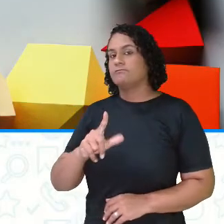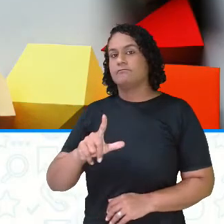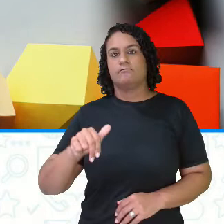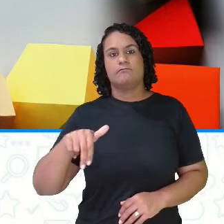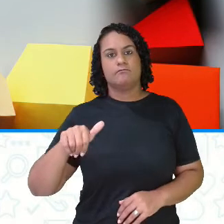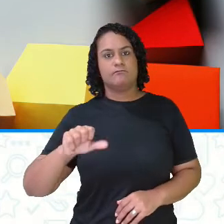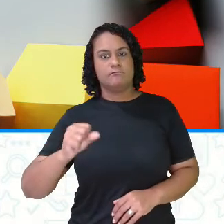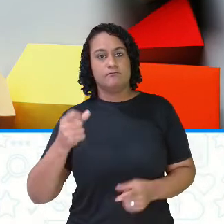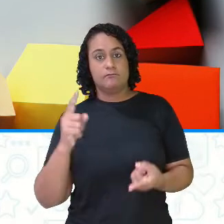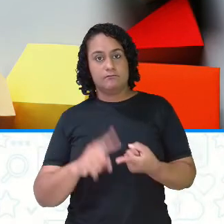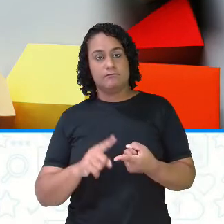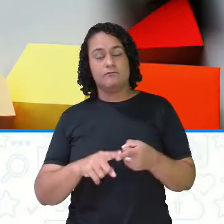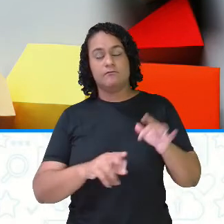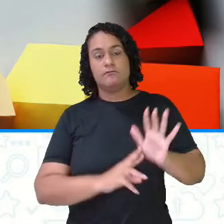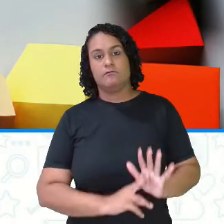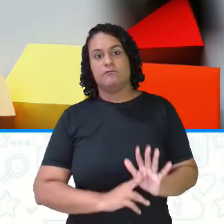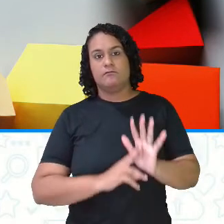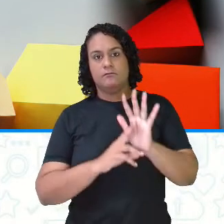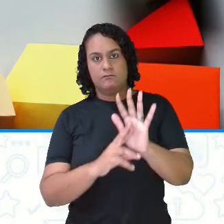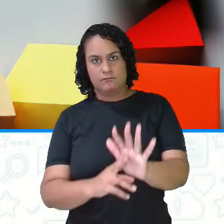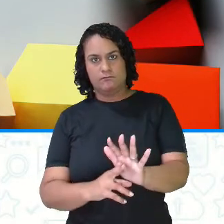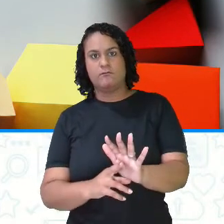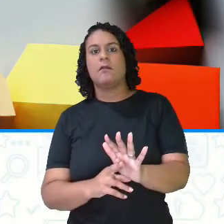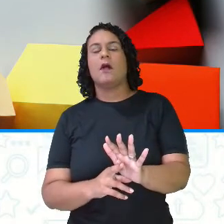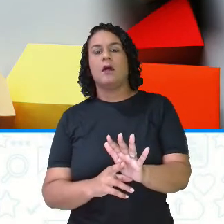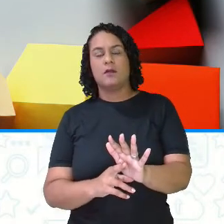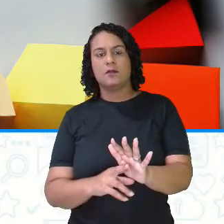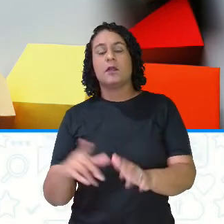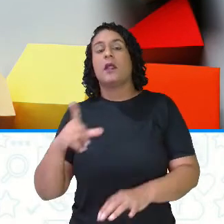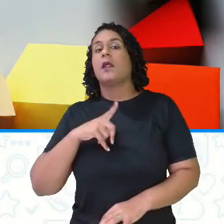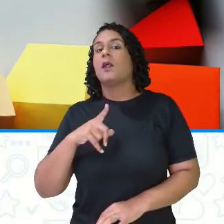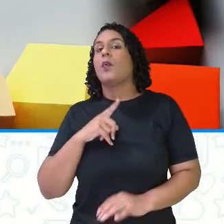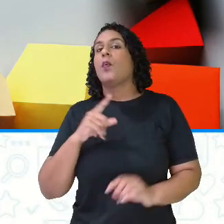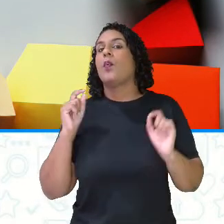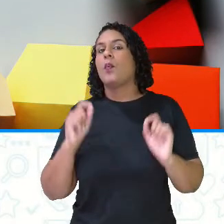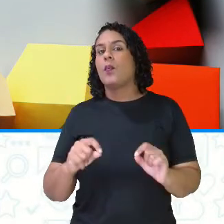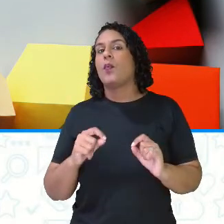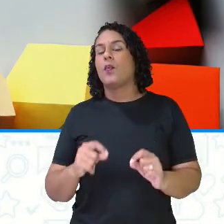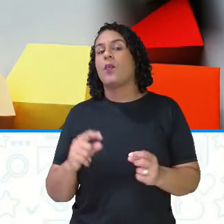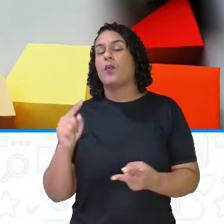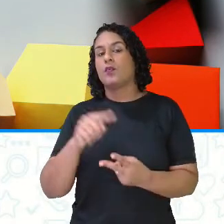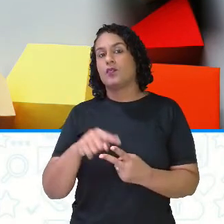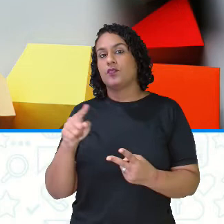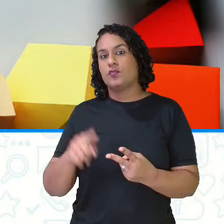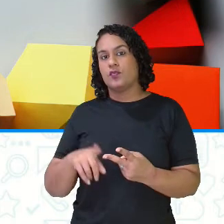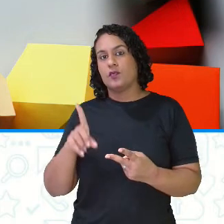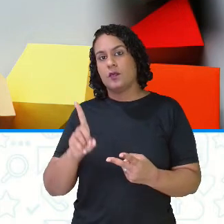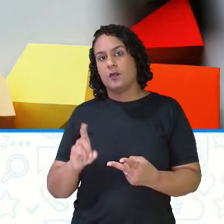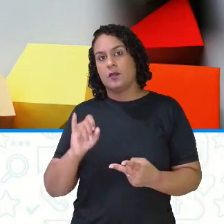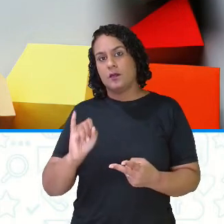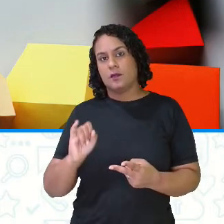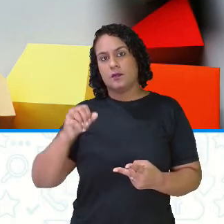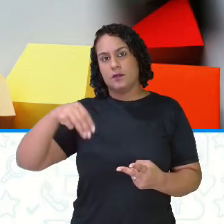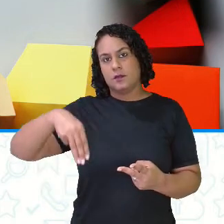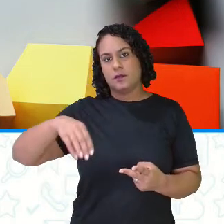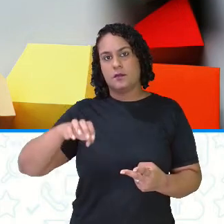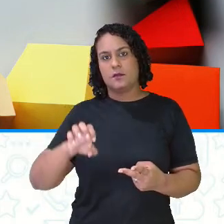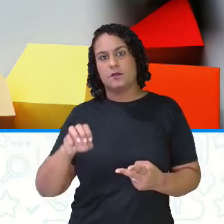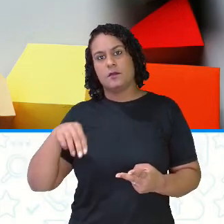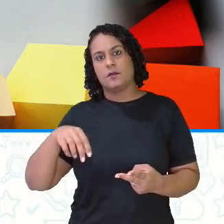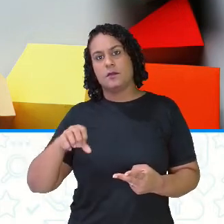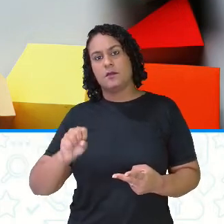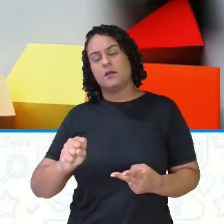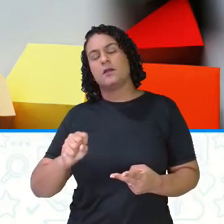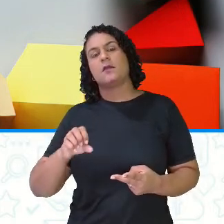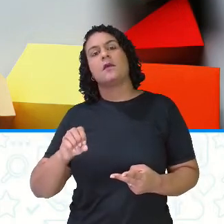são representadas a partir de um plano e possuem duas dimensões. Elas são